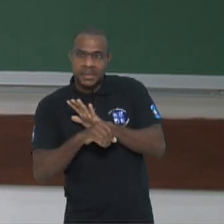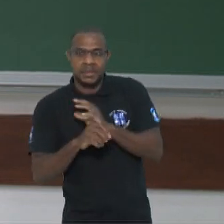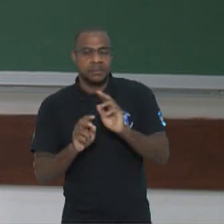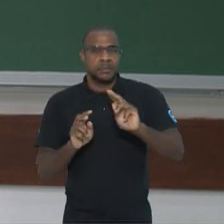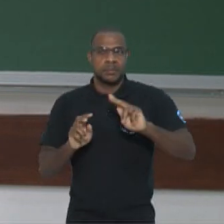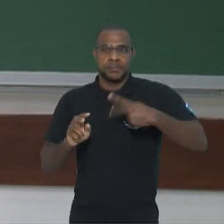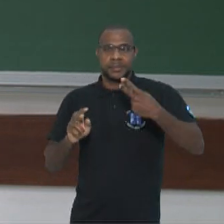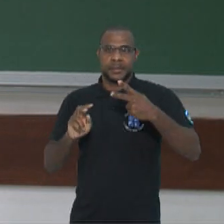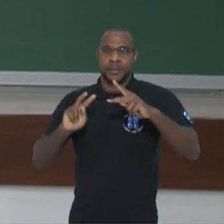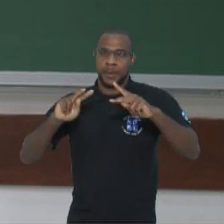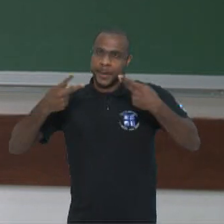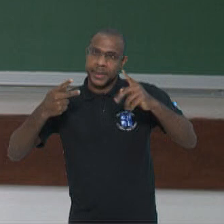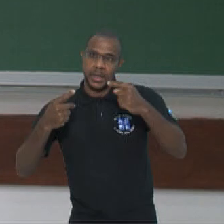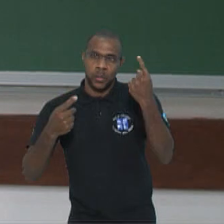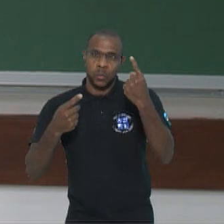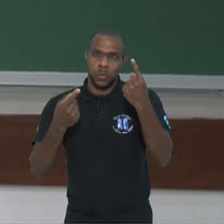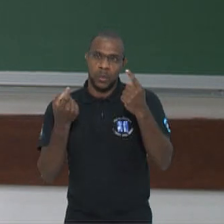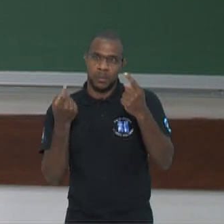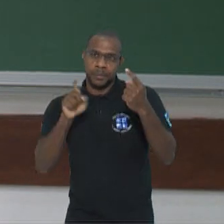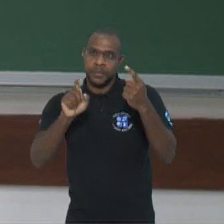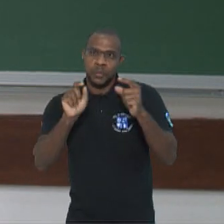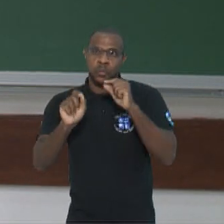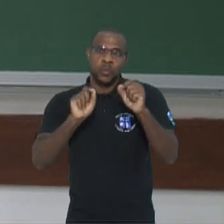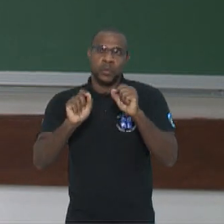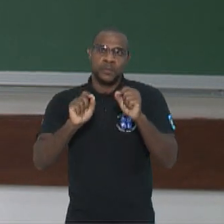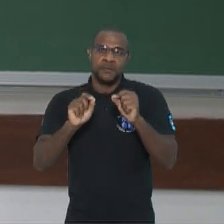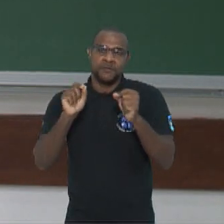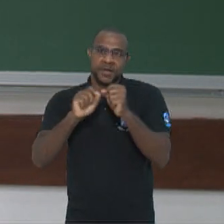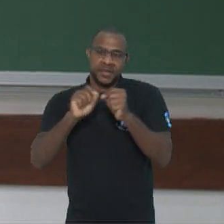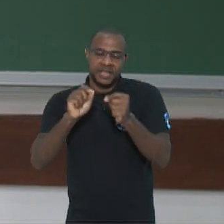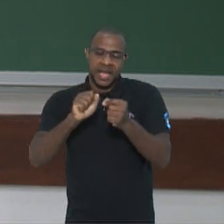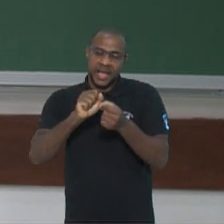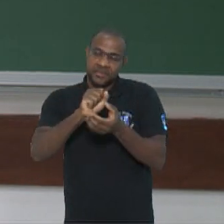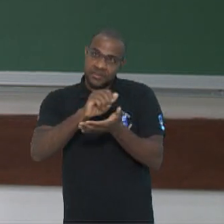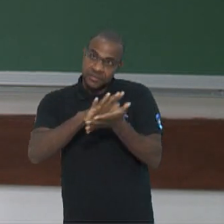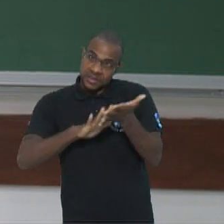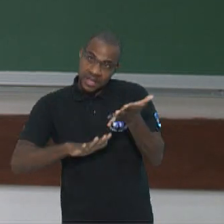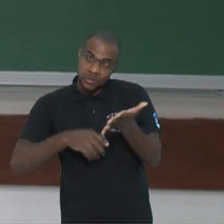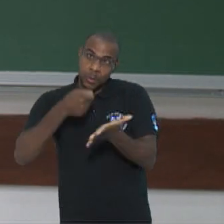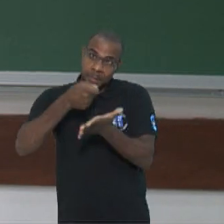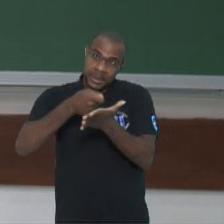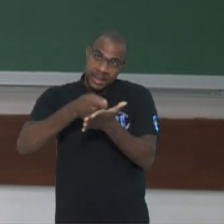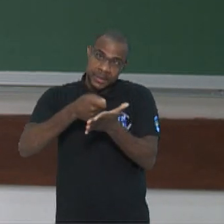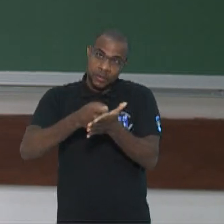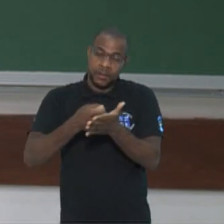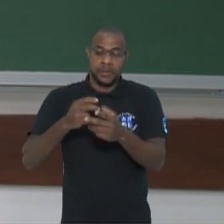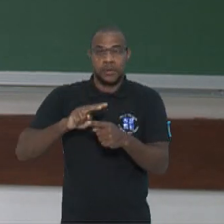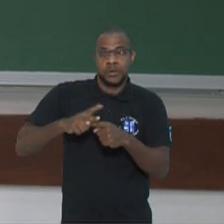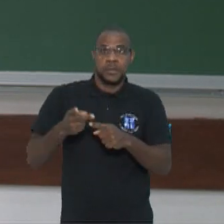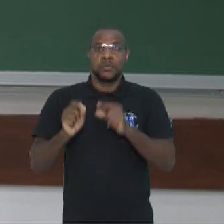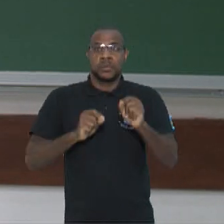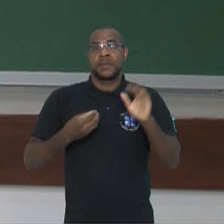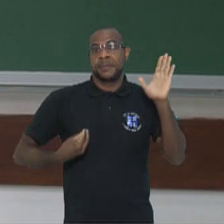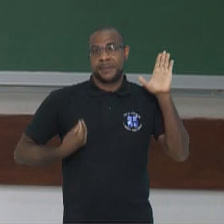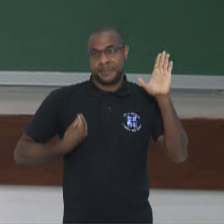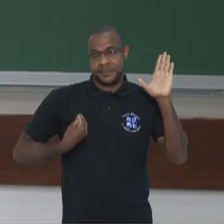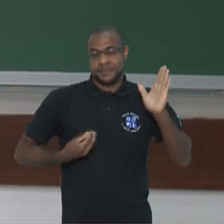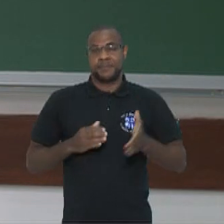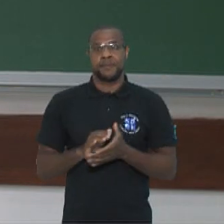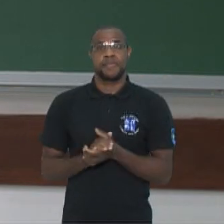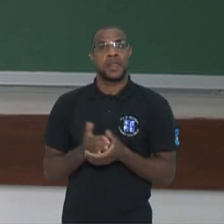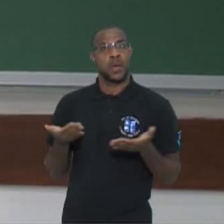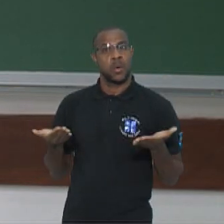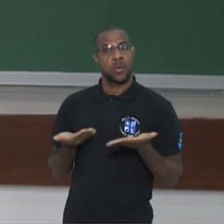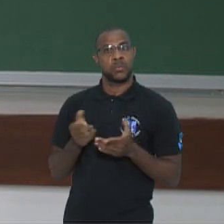link, fazendo atividade, vocês vão então garantir lá a presença de vocês, ok? Na aula